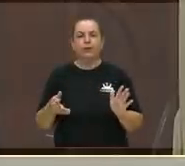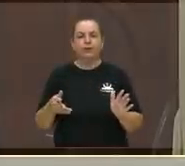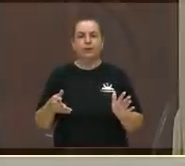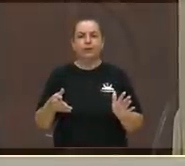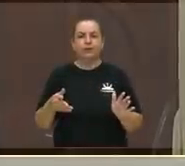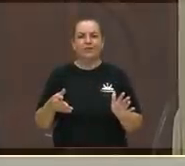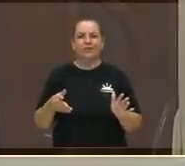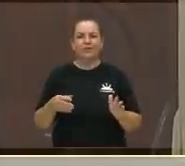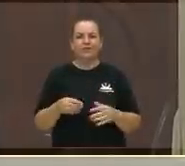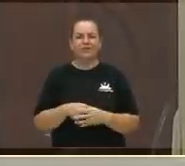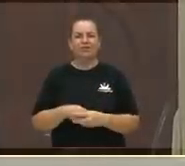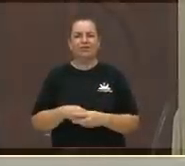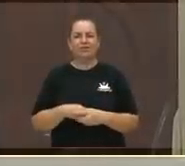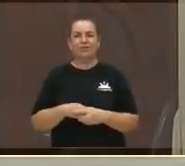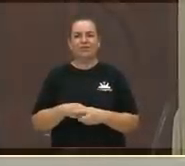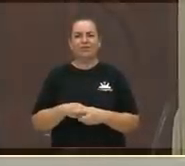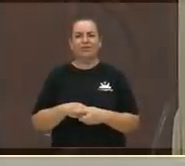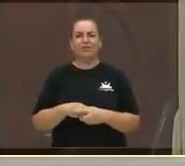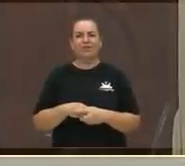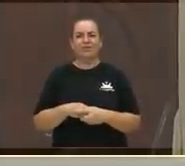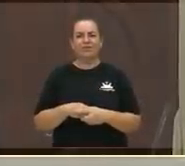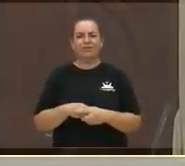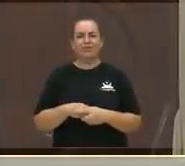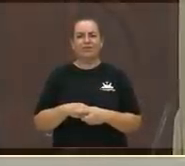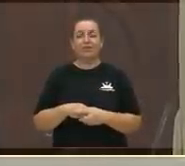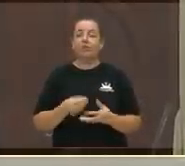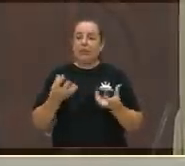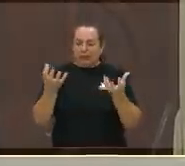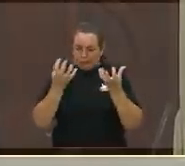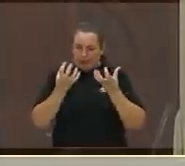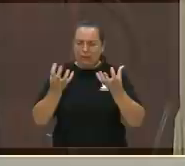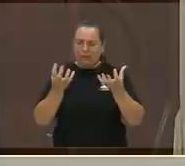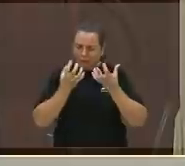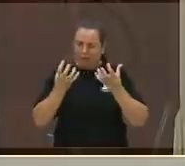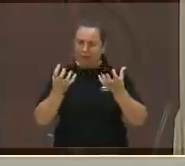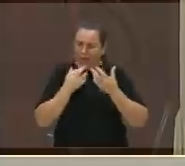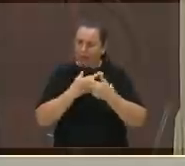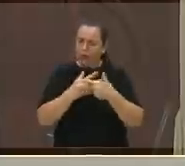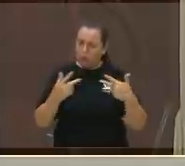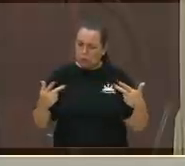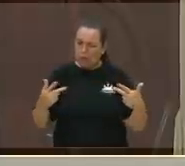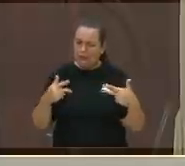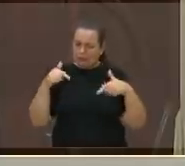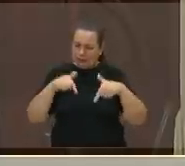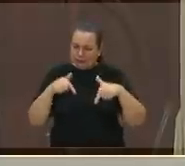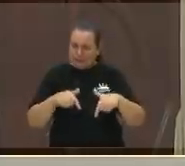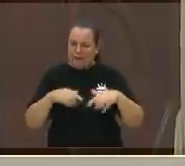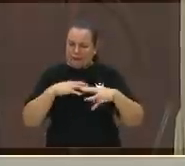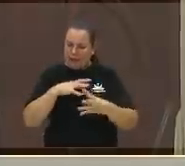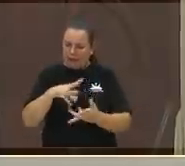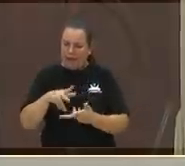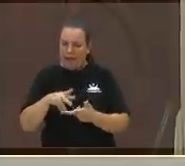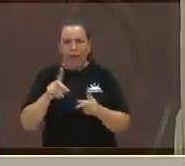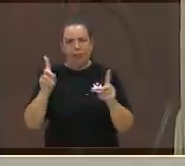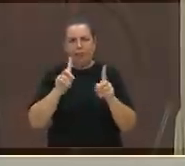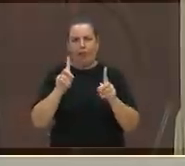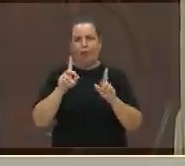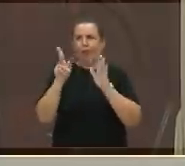é uma inclinação acumular bens do que os tesouros do céu